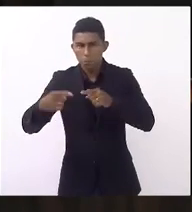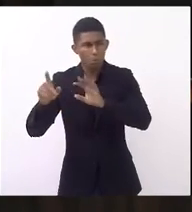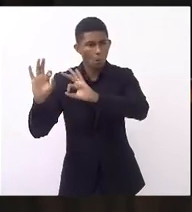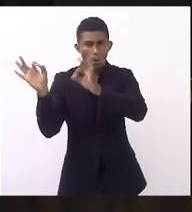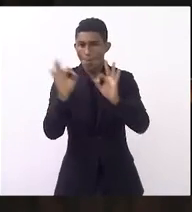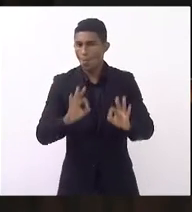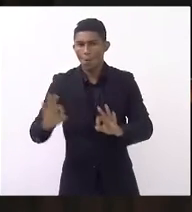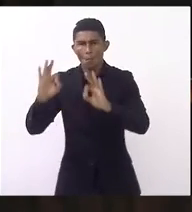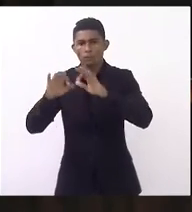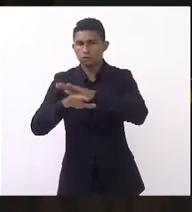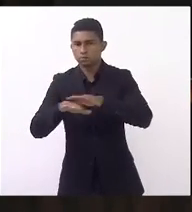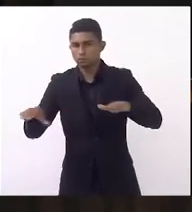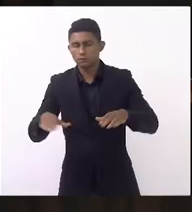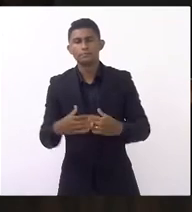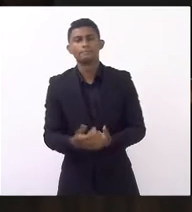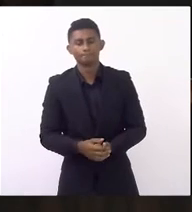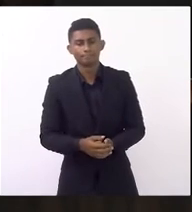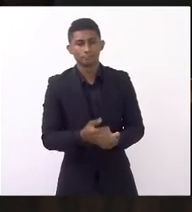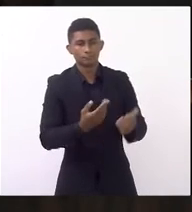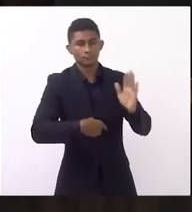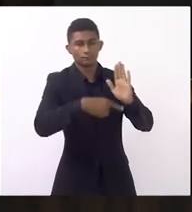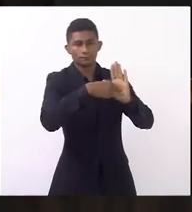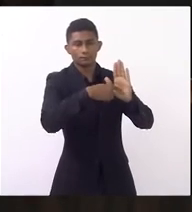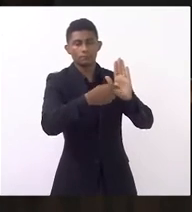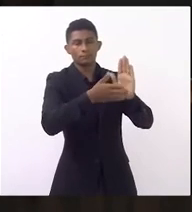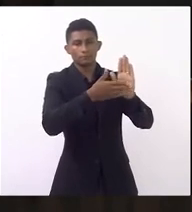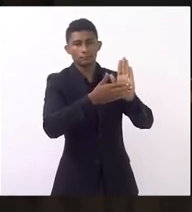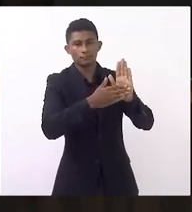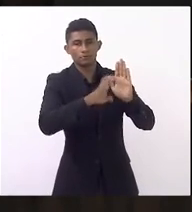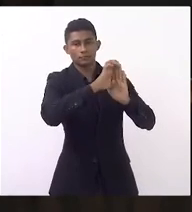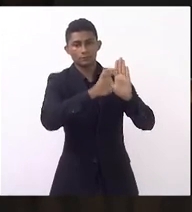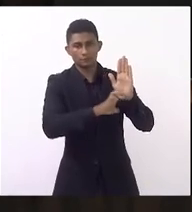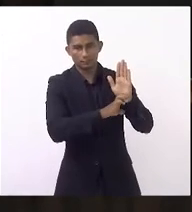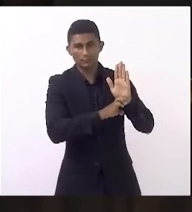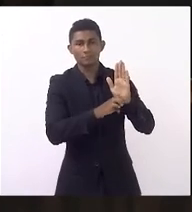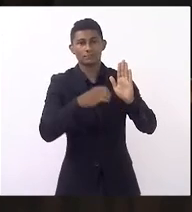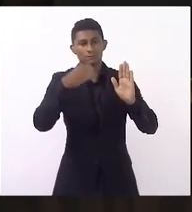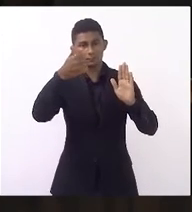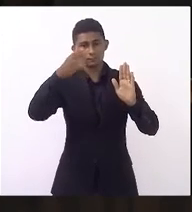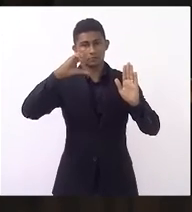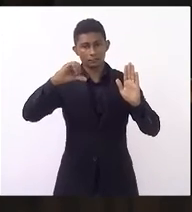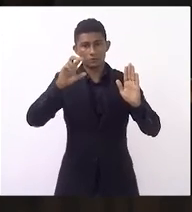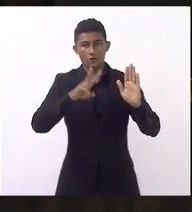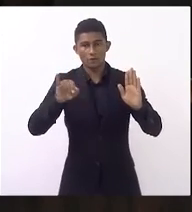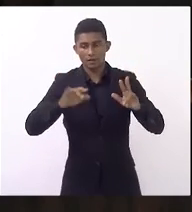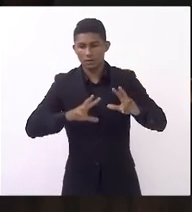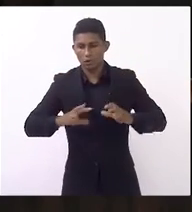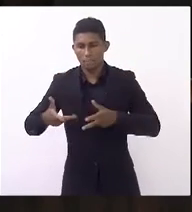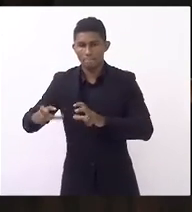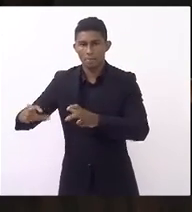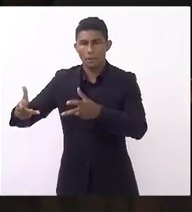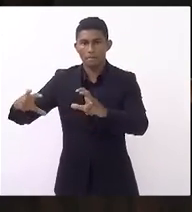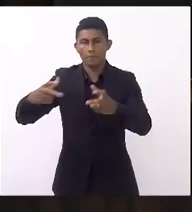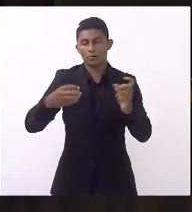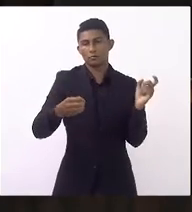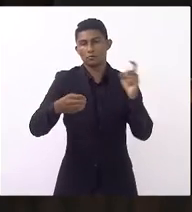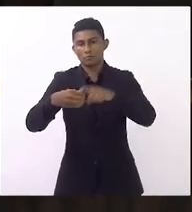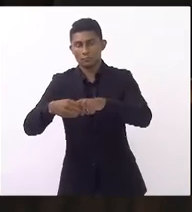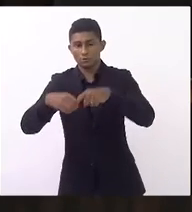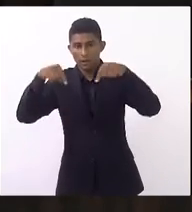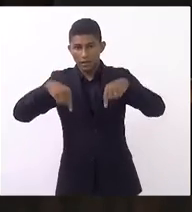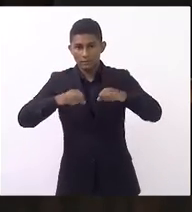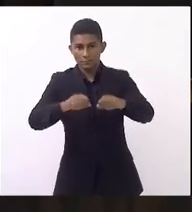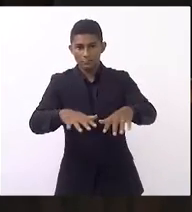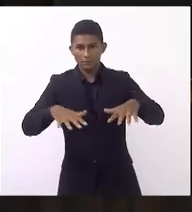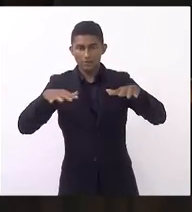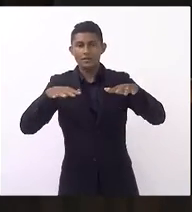encerrada a discussão. Projeto, presidente de proposta, recebeu 19 emendas. Retorna às comissões. Antes de encerrar o expediente final, eu